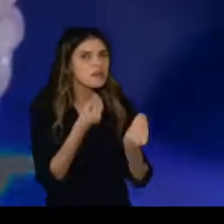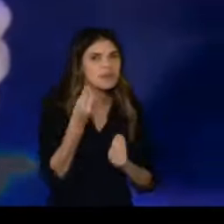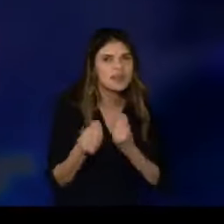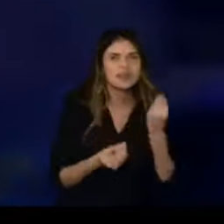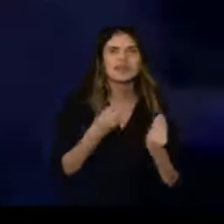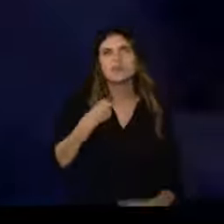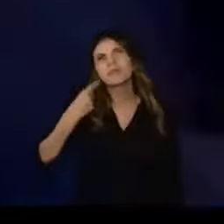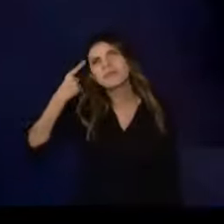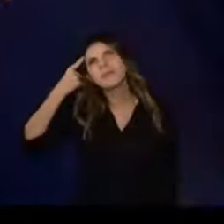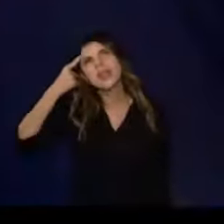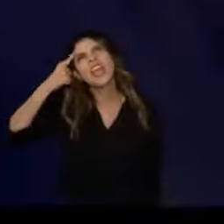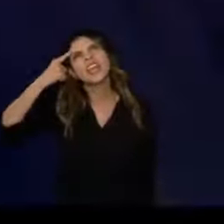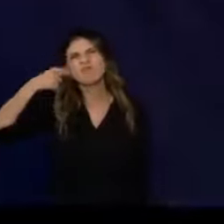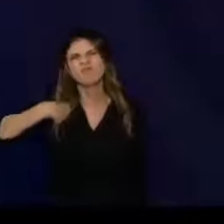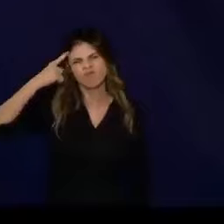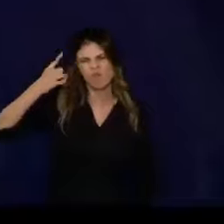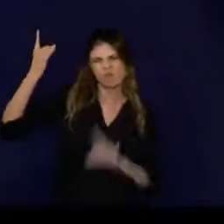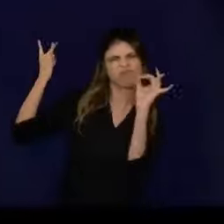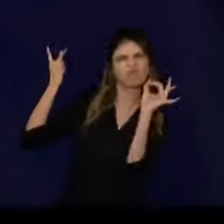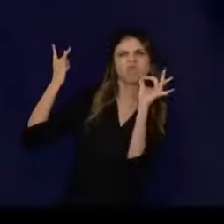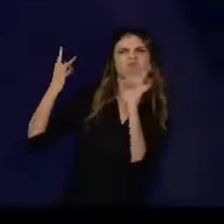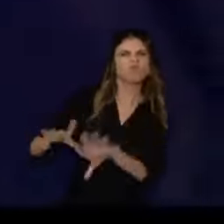ou se pensas em